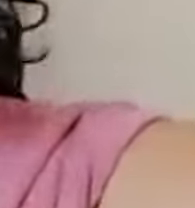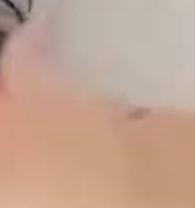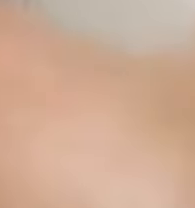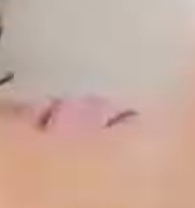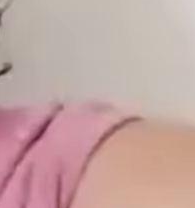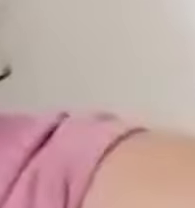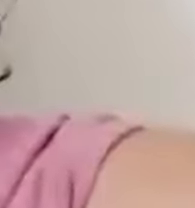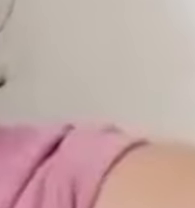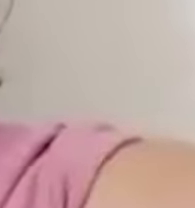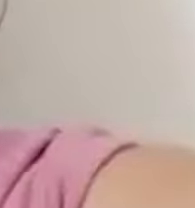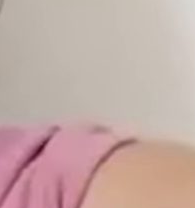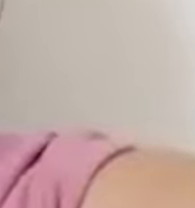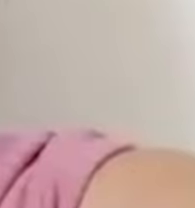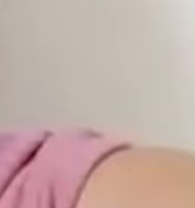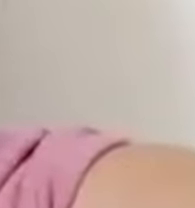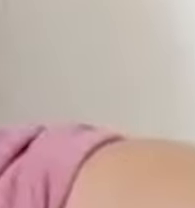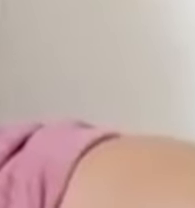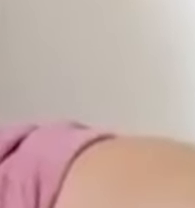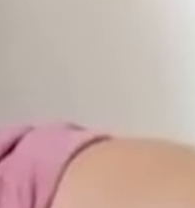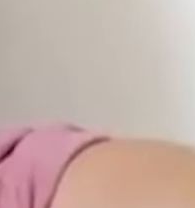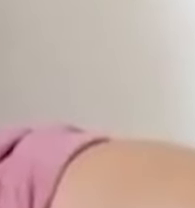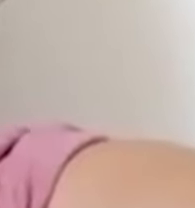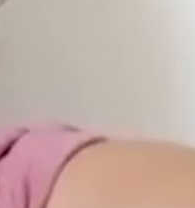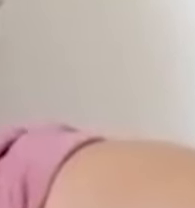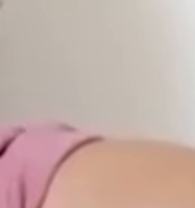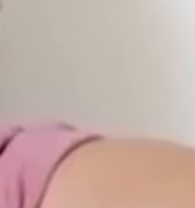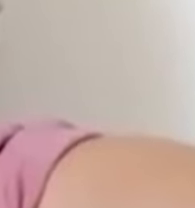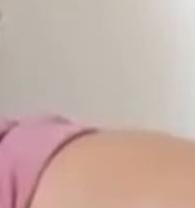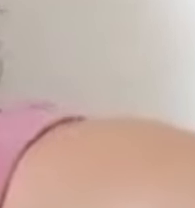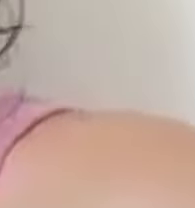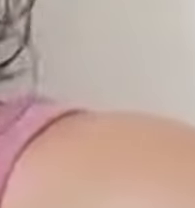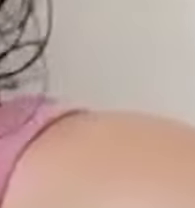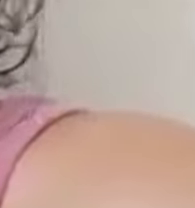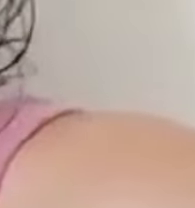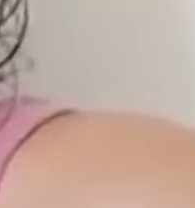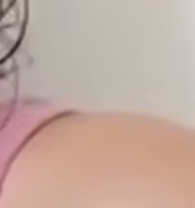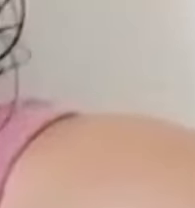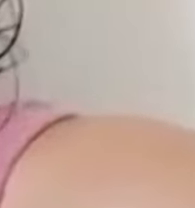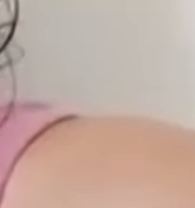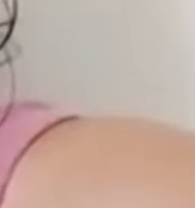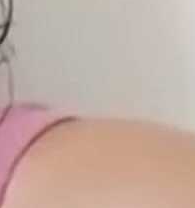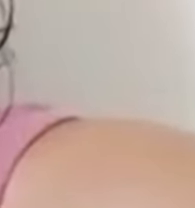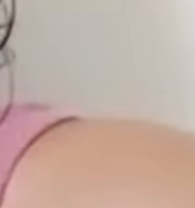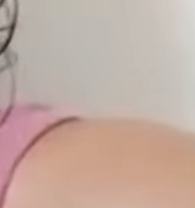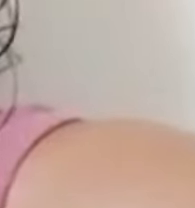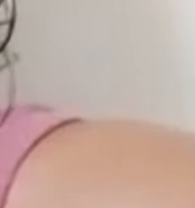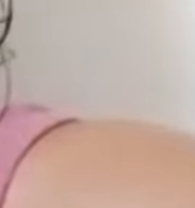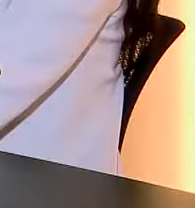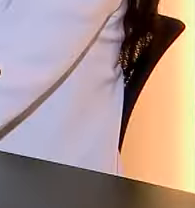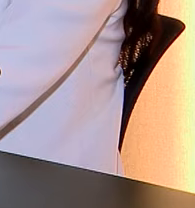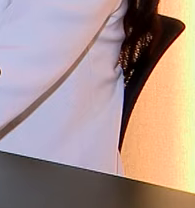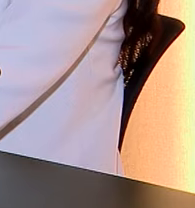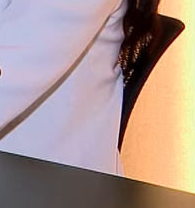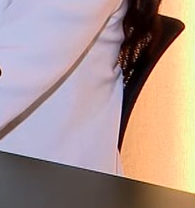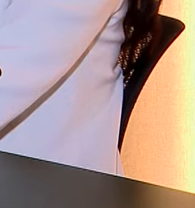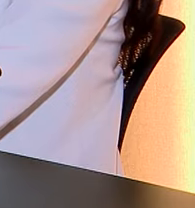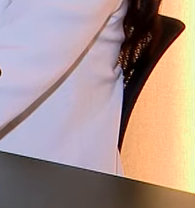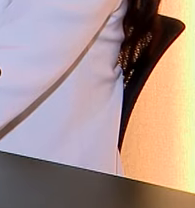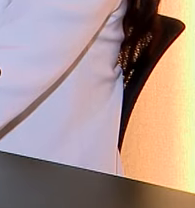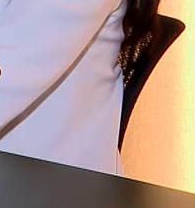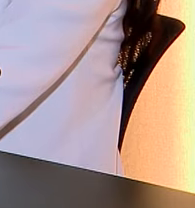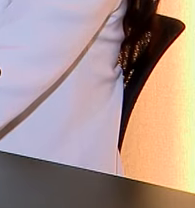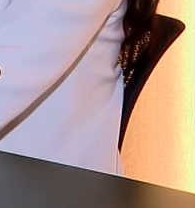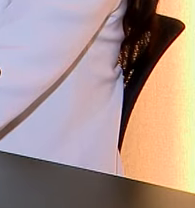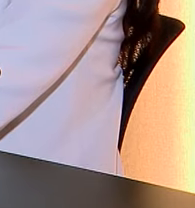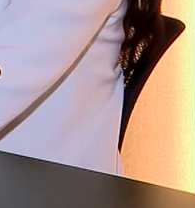que a ideia agradava muito a gente eh se a gente conseguisse Se a gente pudesse fazer dessa forma e aí depois